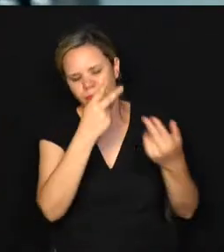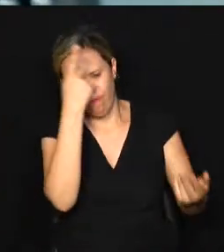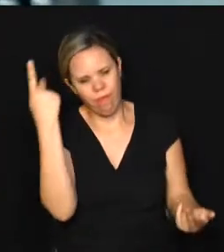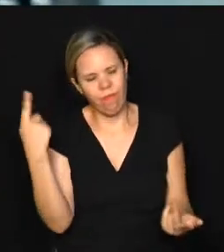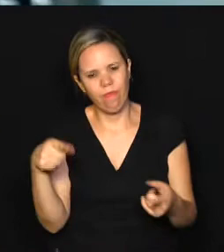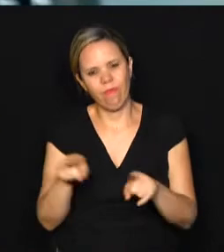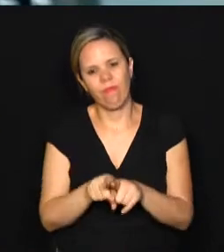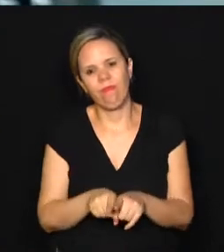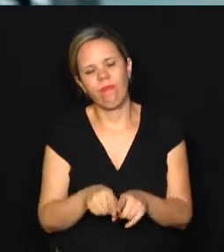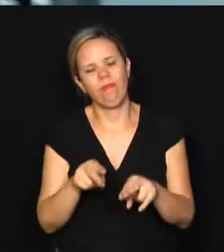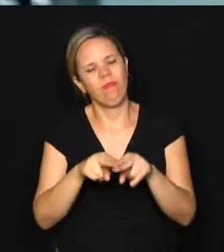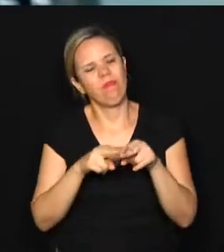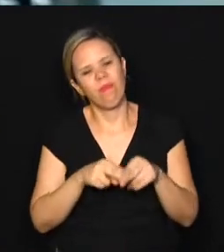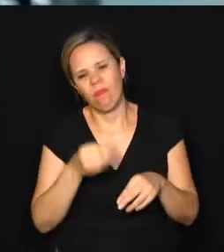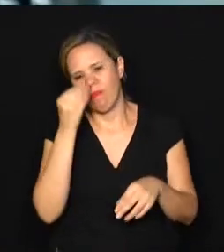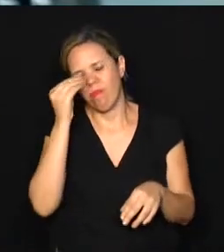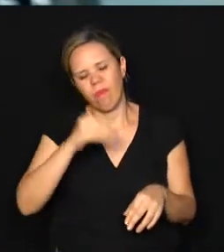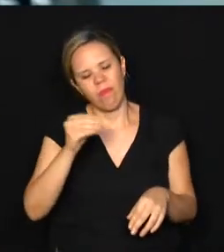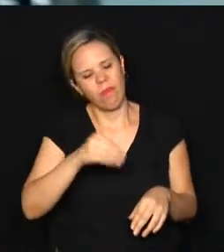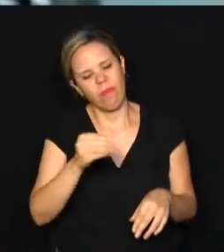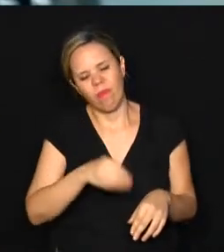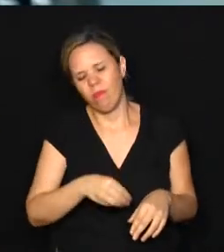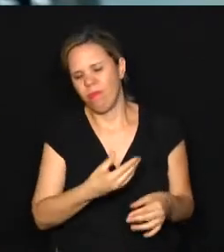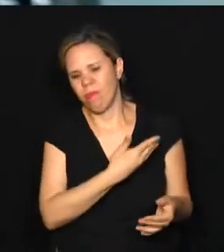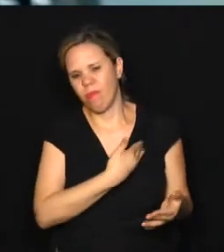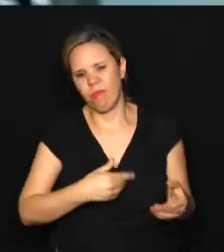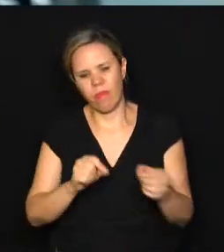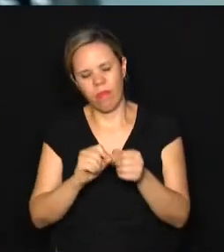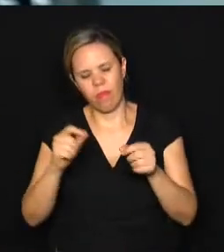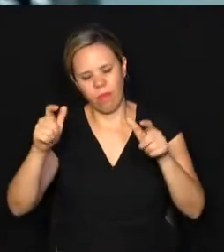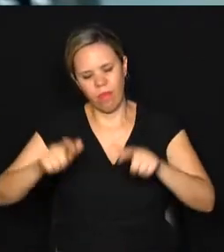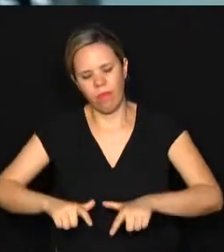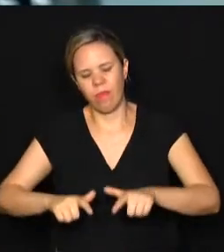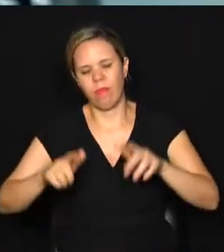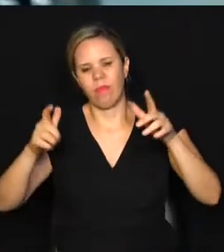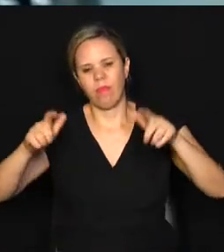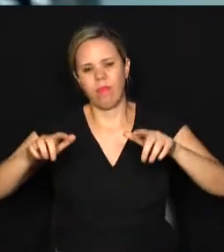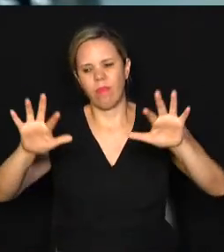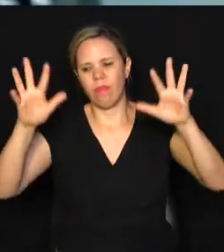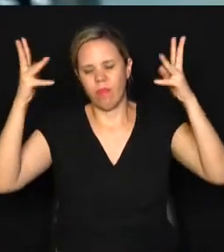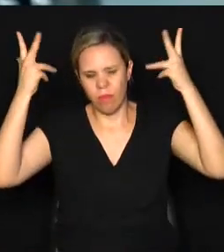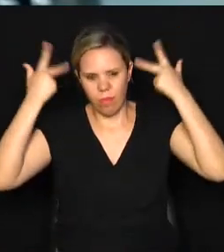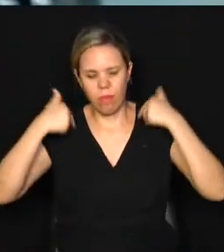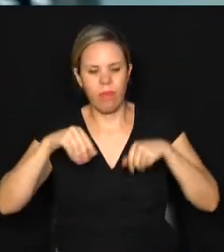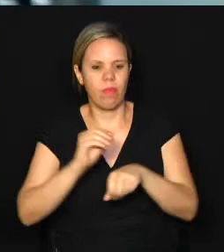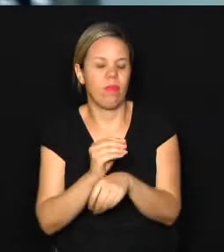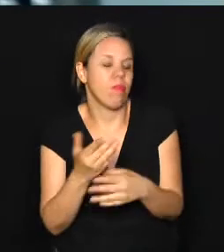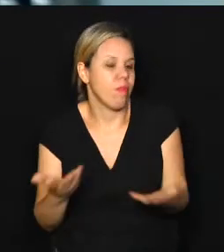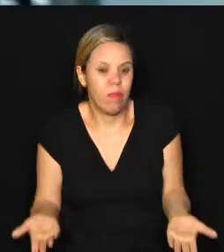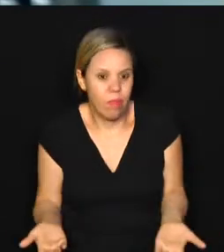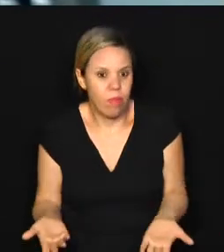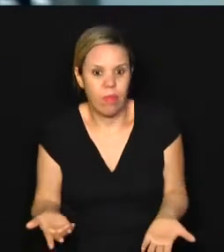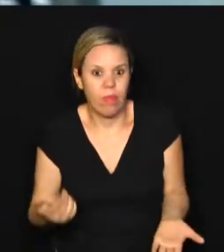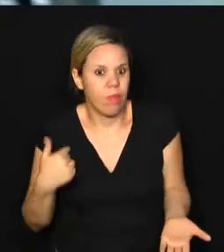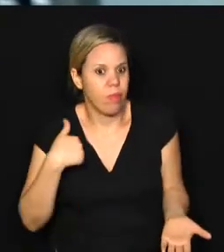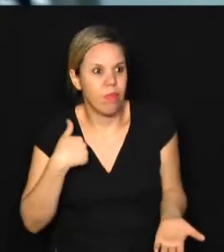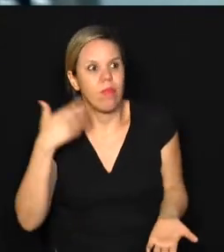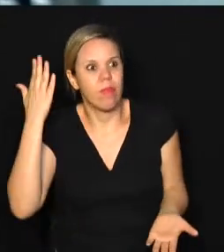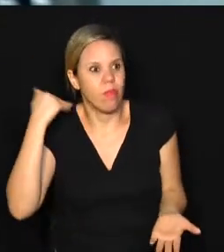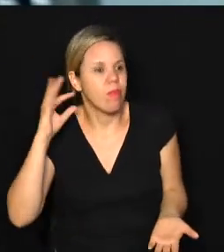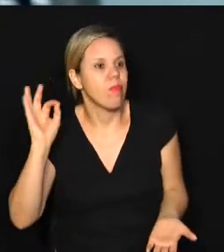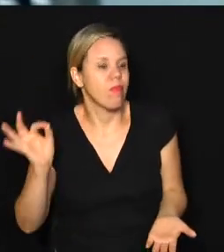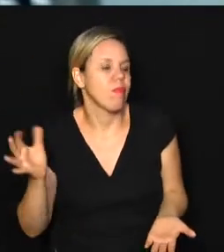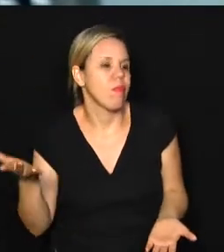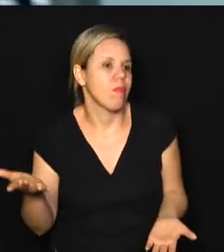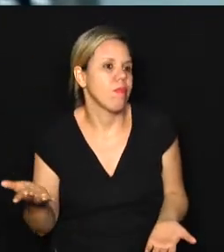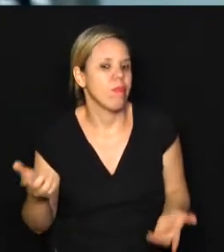tamanho descaso do poder público com a nossa área de proteção ambiental. Eu entendo que